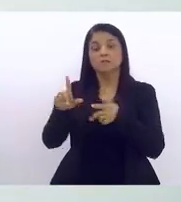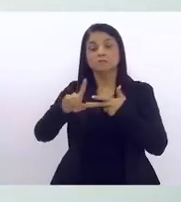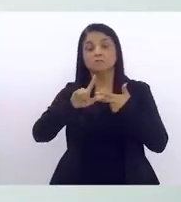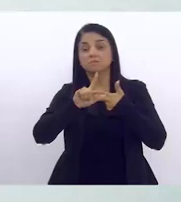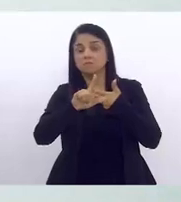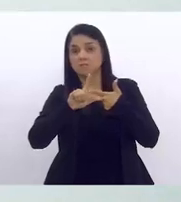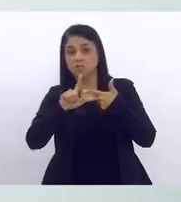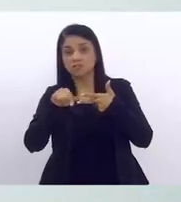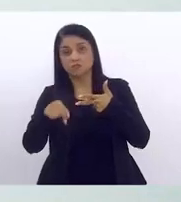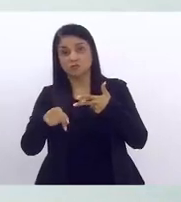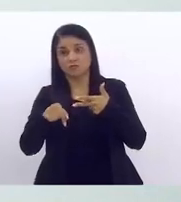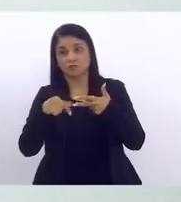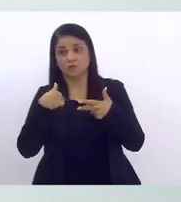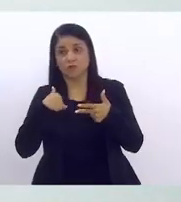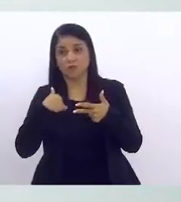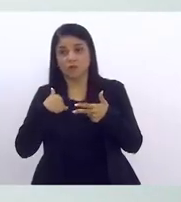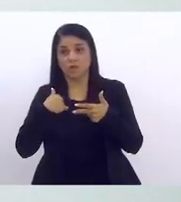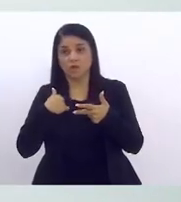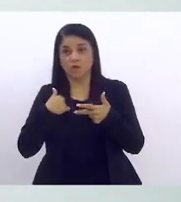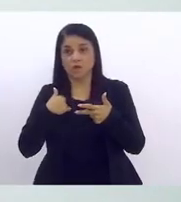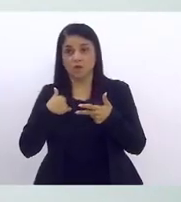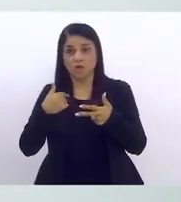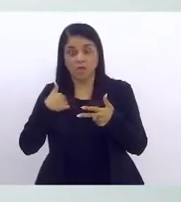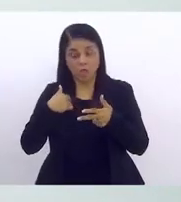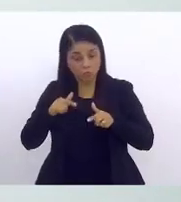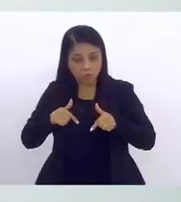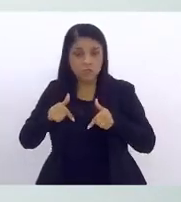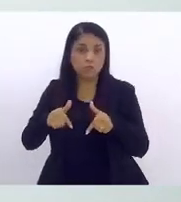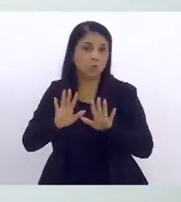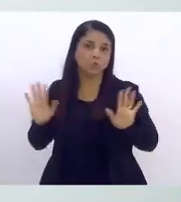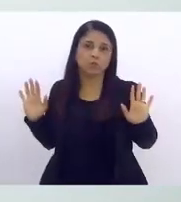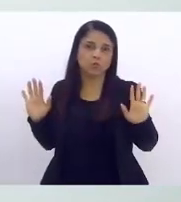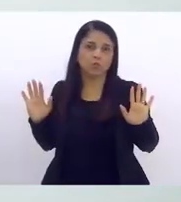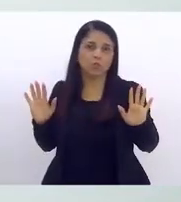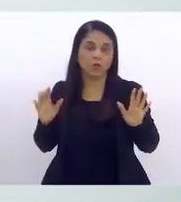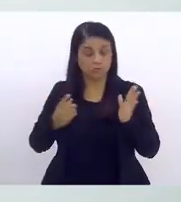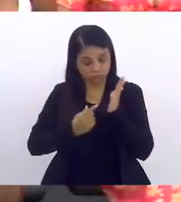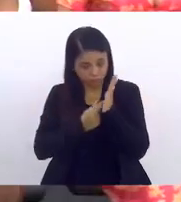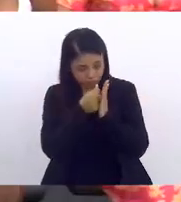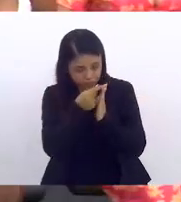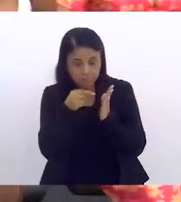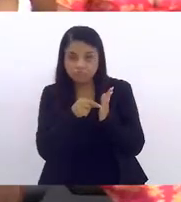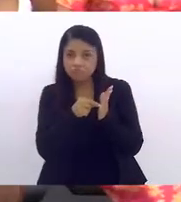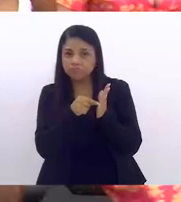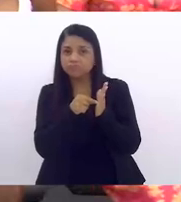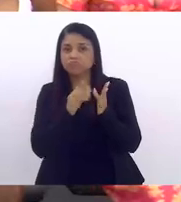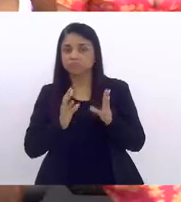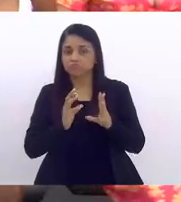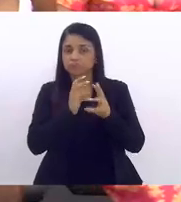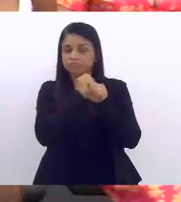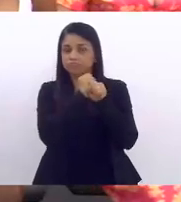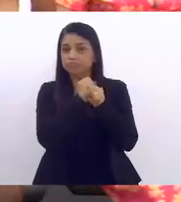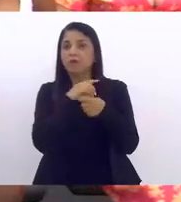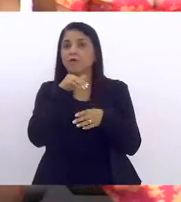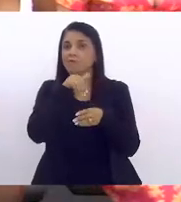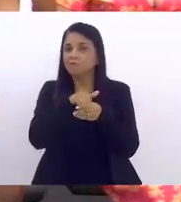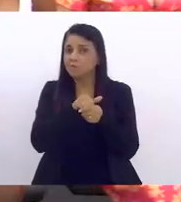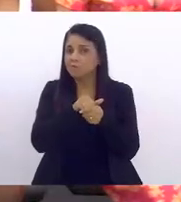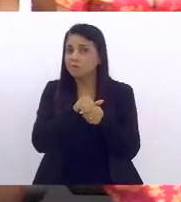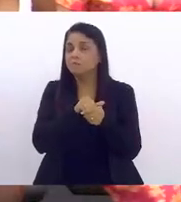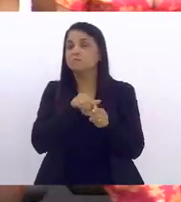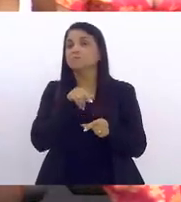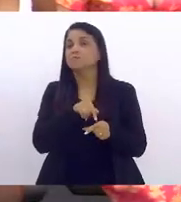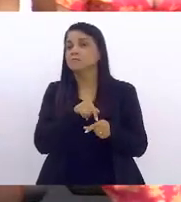legislativo. Gente, eu sou executivo. Toma que o filho é seu. Eu sou executivo. Eu tenho um orçamento X, o orçamento já foi votado, e nós temos um orçamento